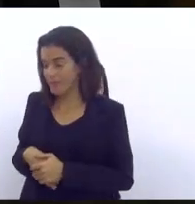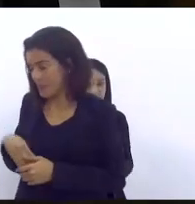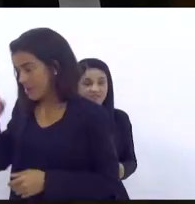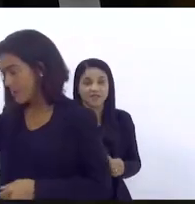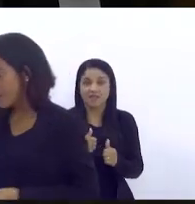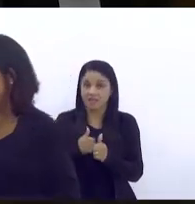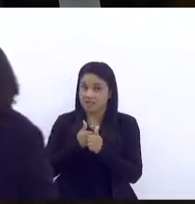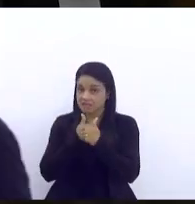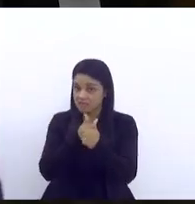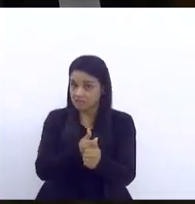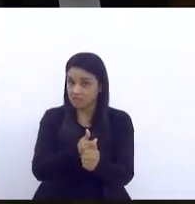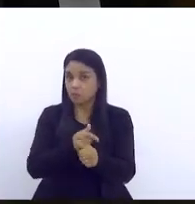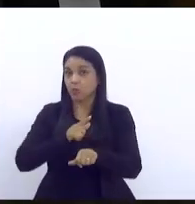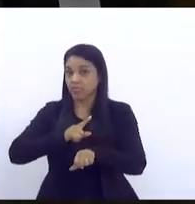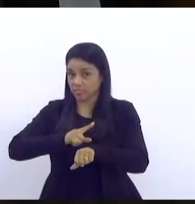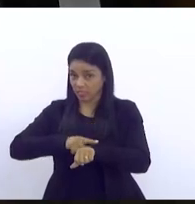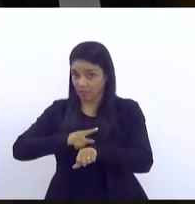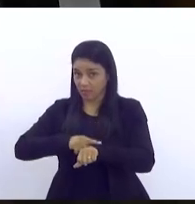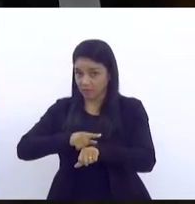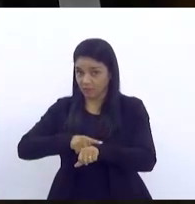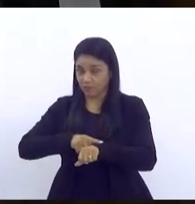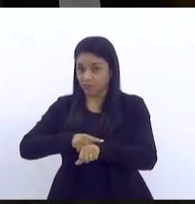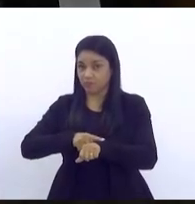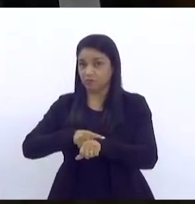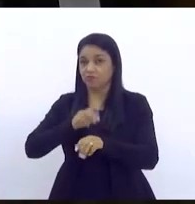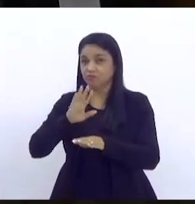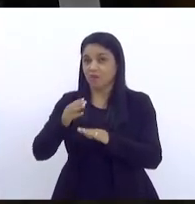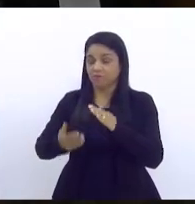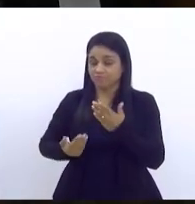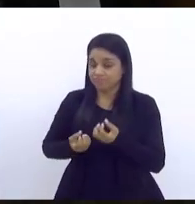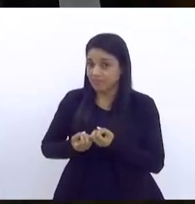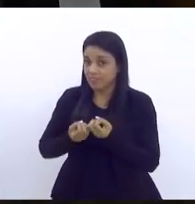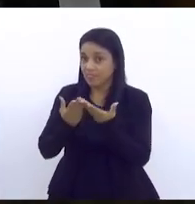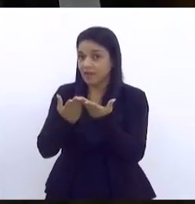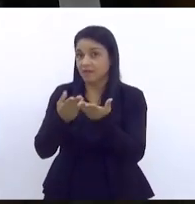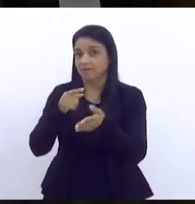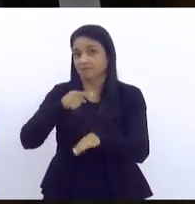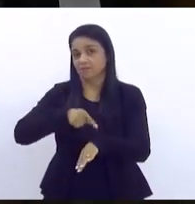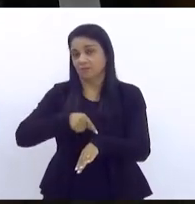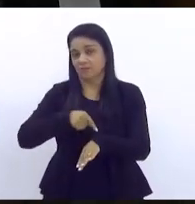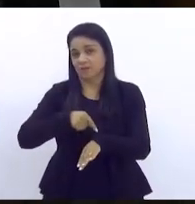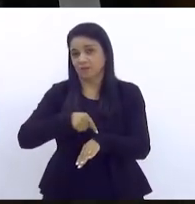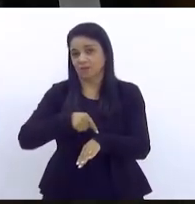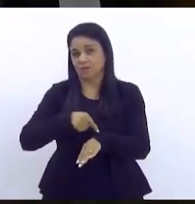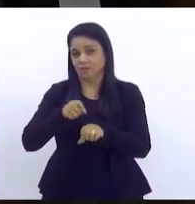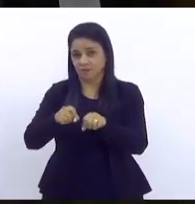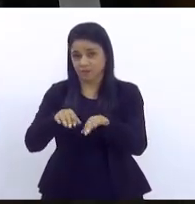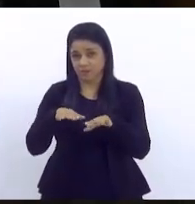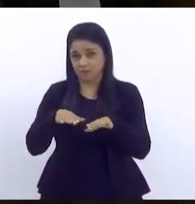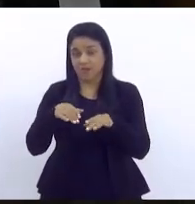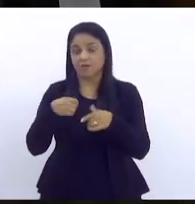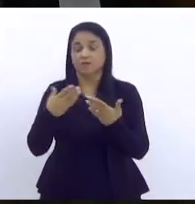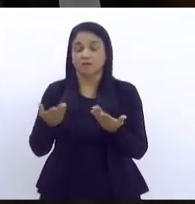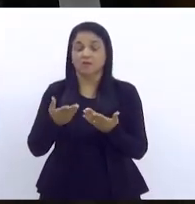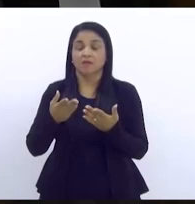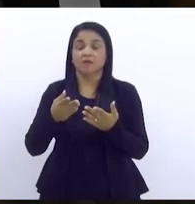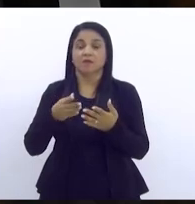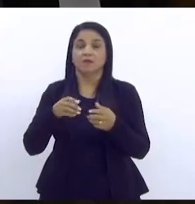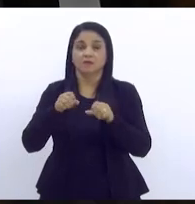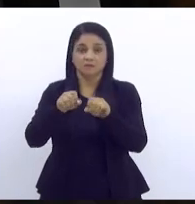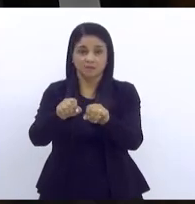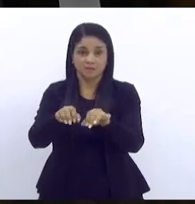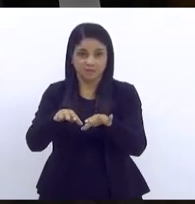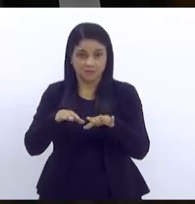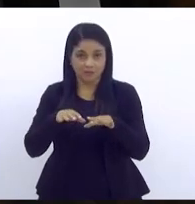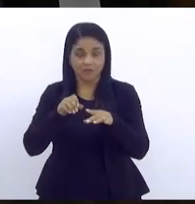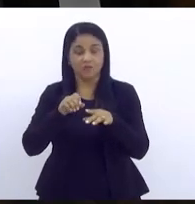tempo porque a gente já tá próximo ao teto de entrega do do plenário aqui hoje ainda tem sessão Legislativa então nosso